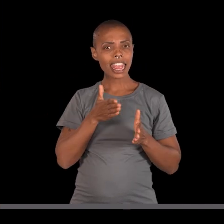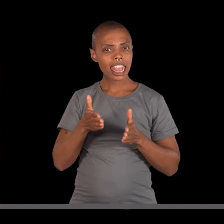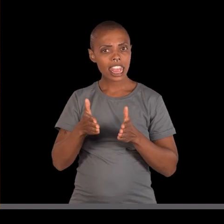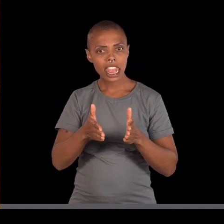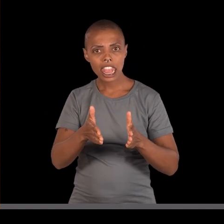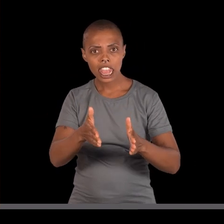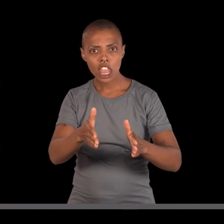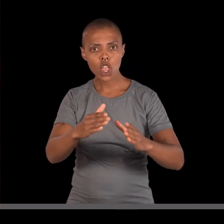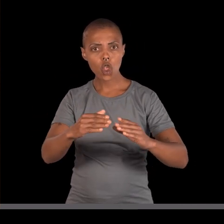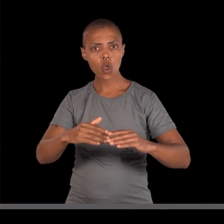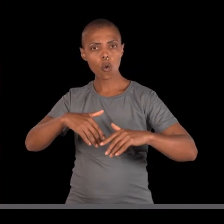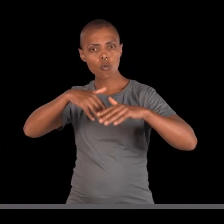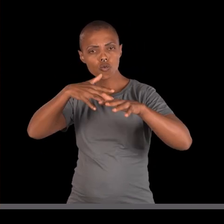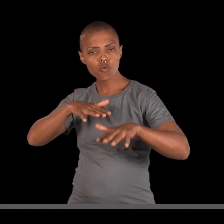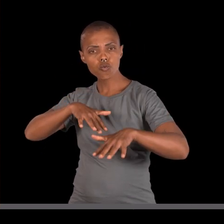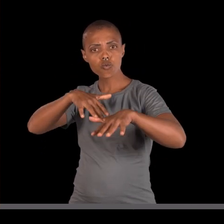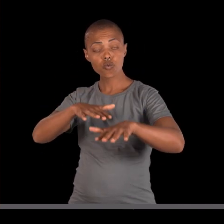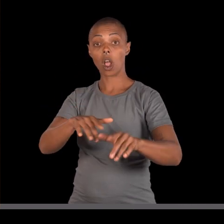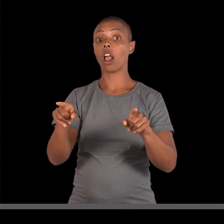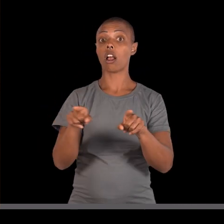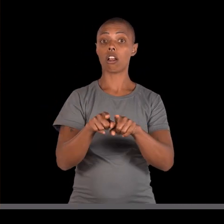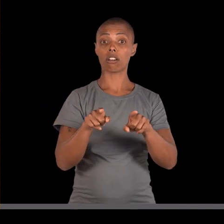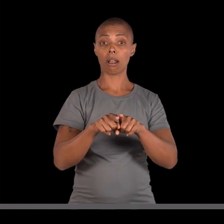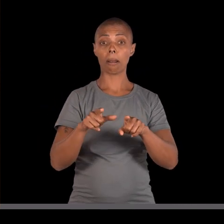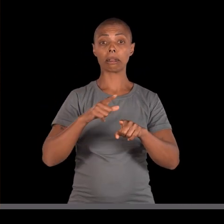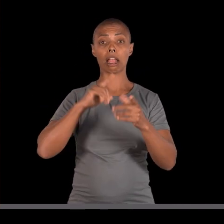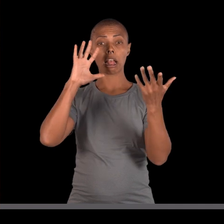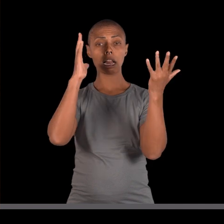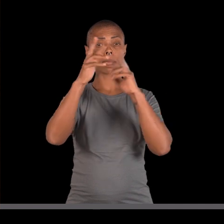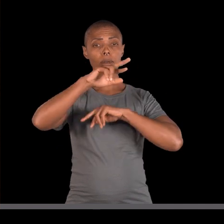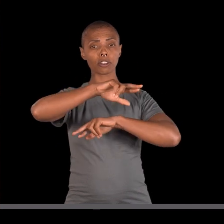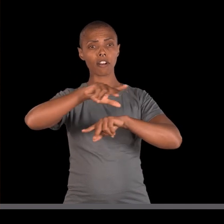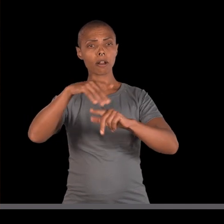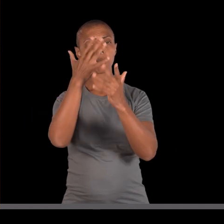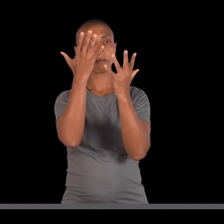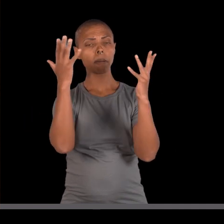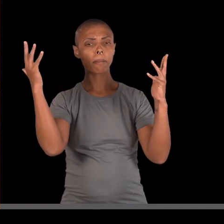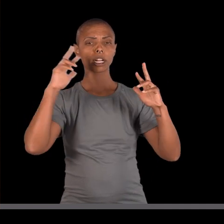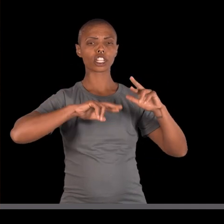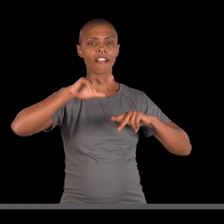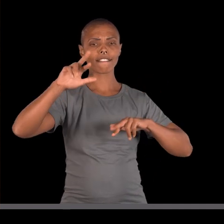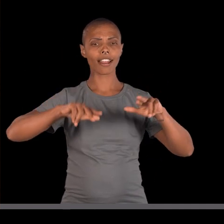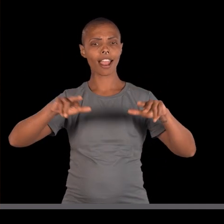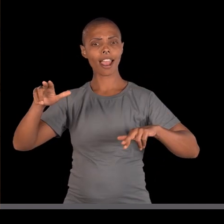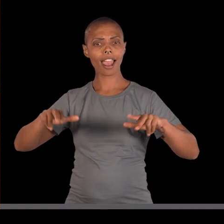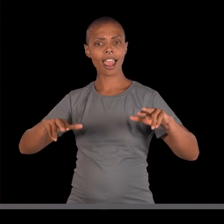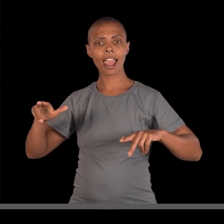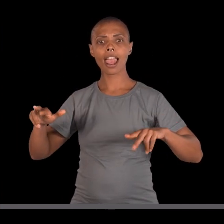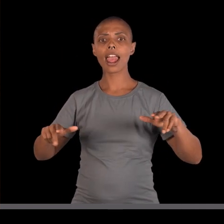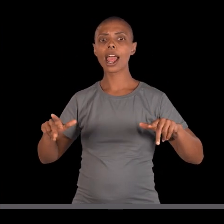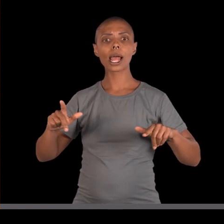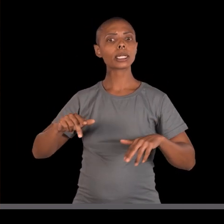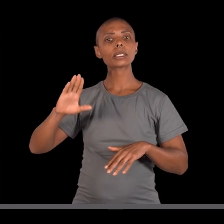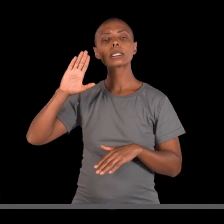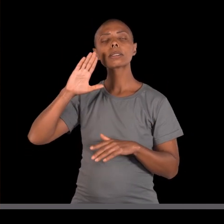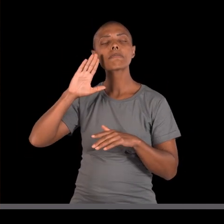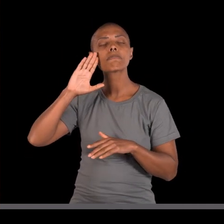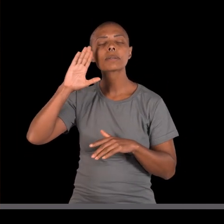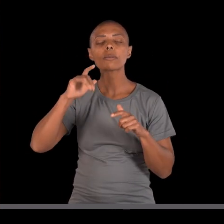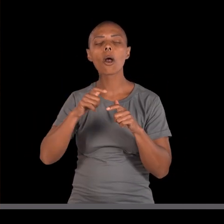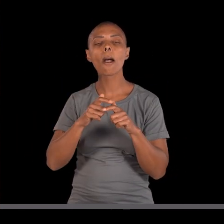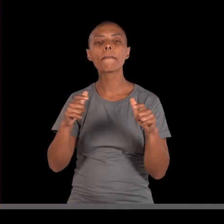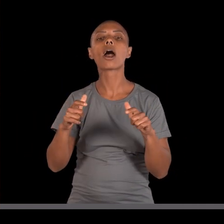rios caudalosos, diversos tipos de clima e uma grande variedade de paisagens. Essas cadeias montanhosas vão estar principalmente